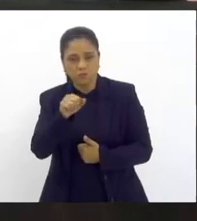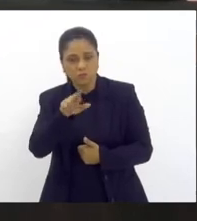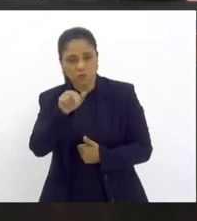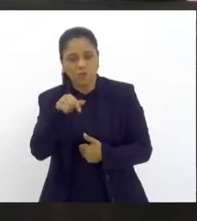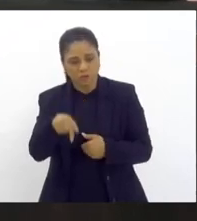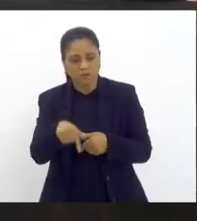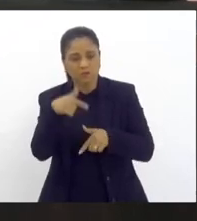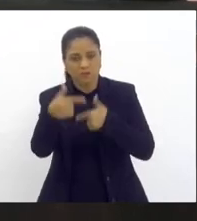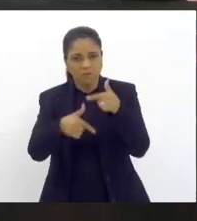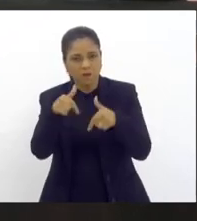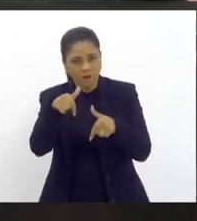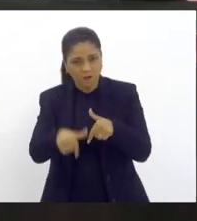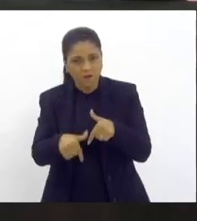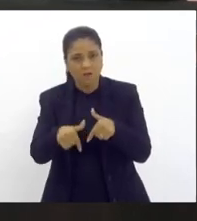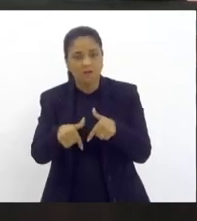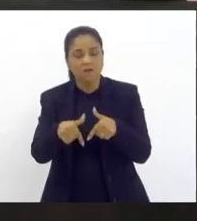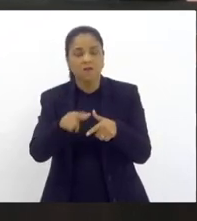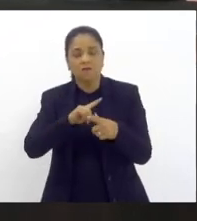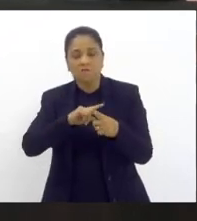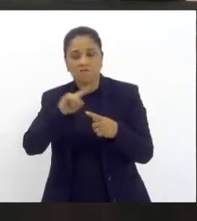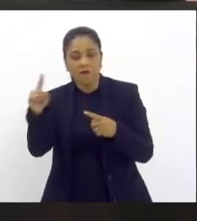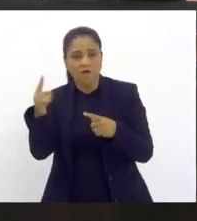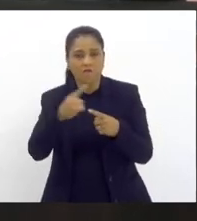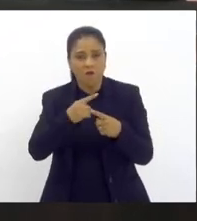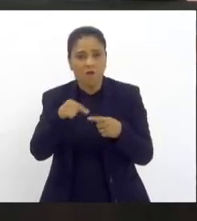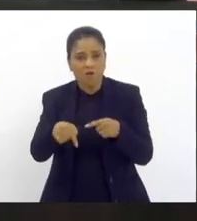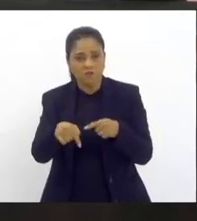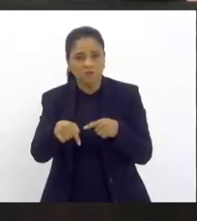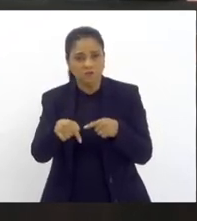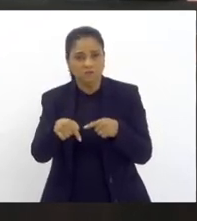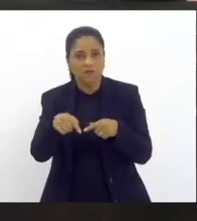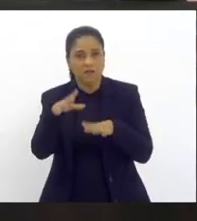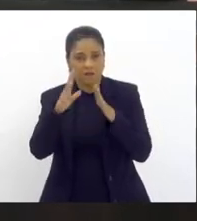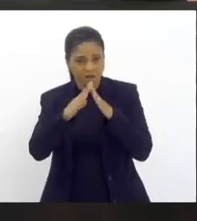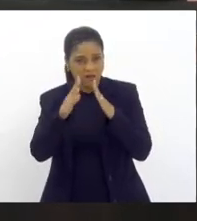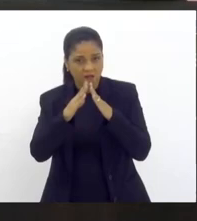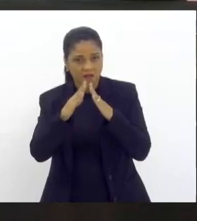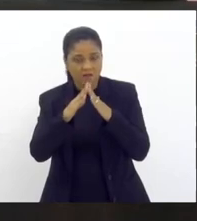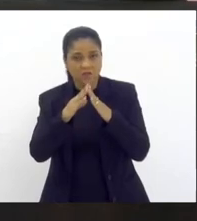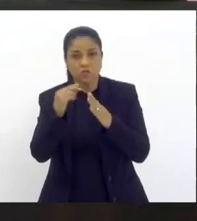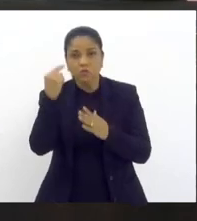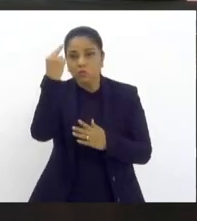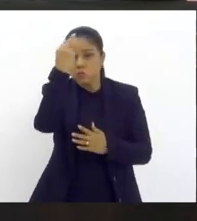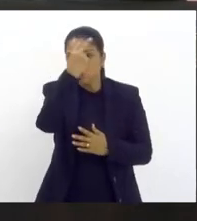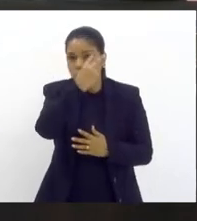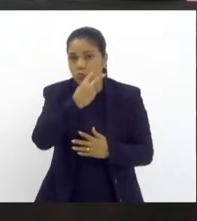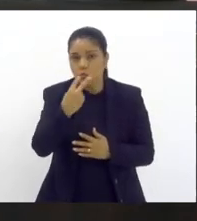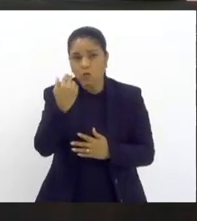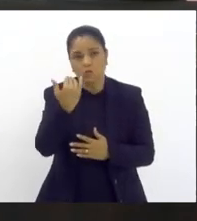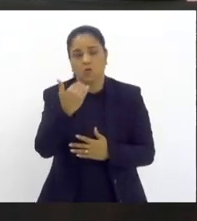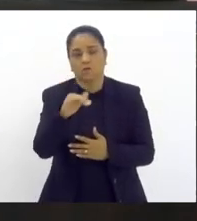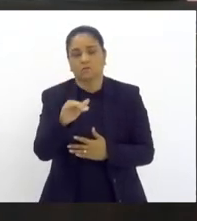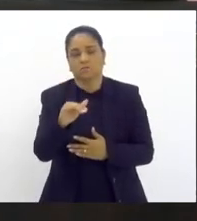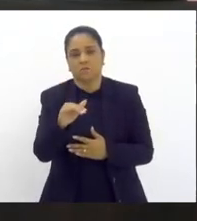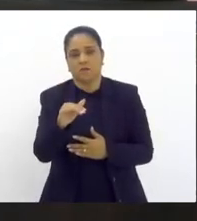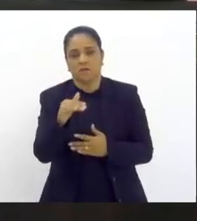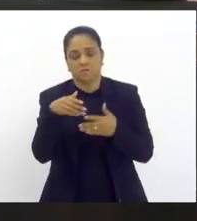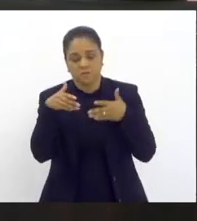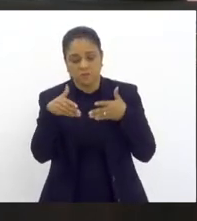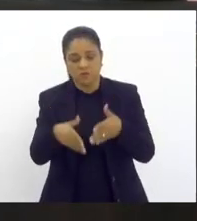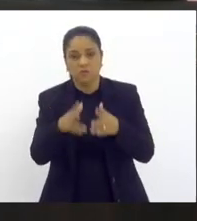casa, que ele está gastando, deputada Marta Rocha, deputada Lucinha, 2 horas e meia para chegar de